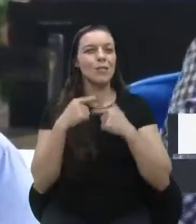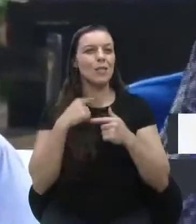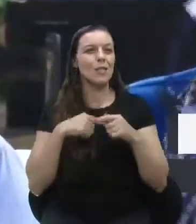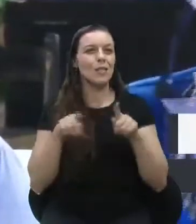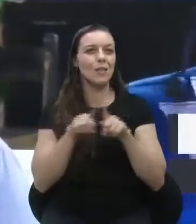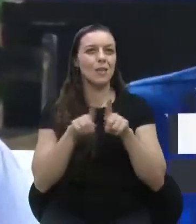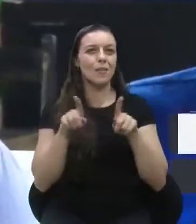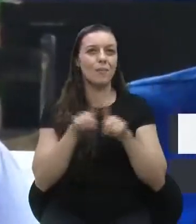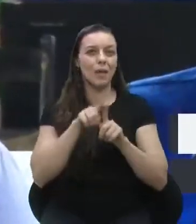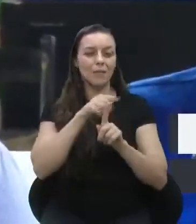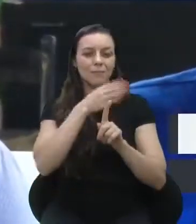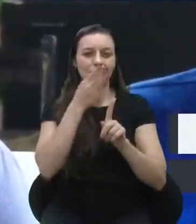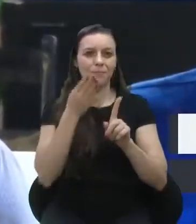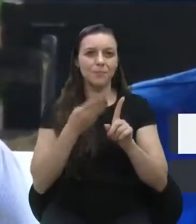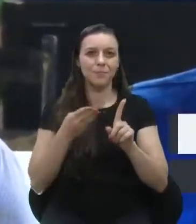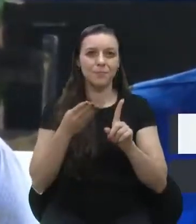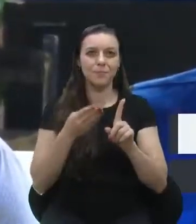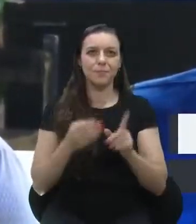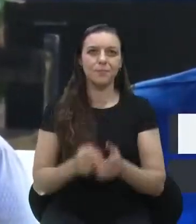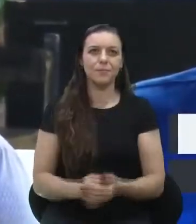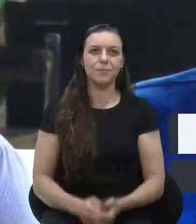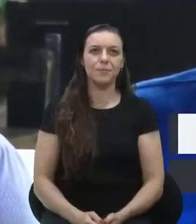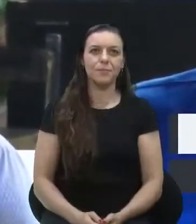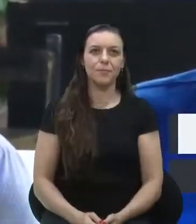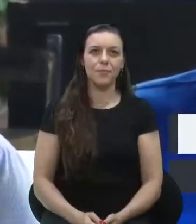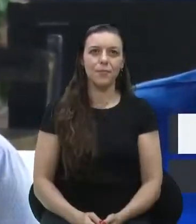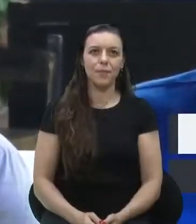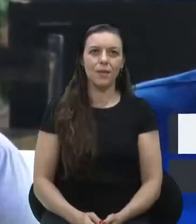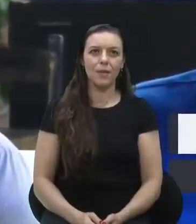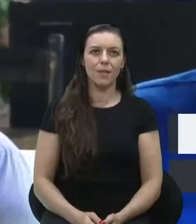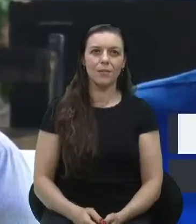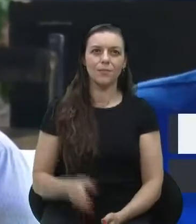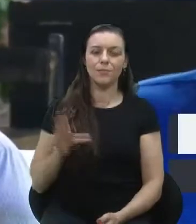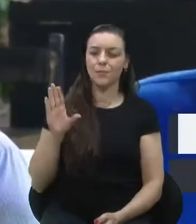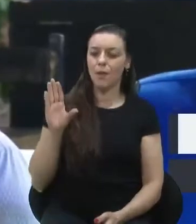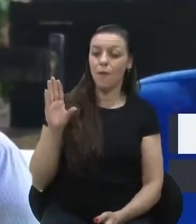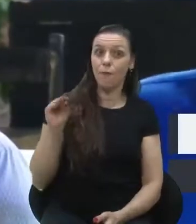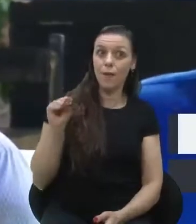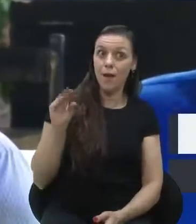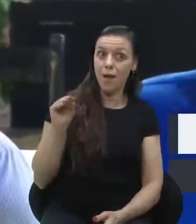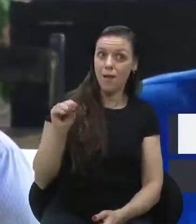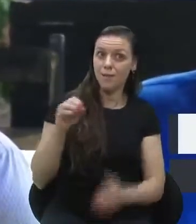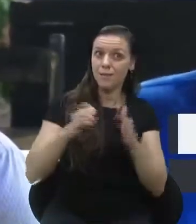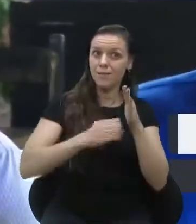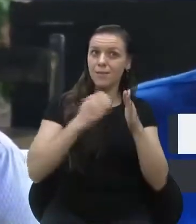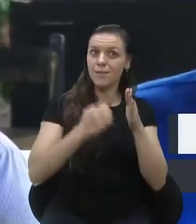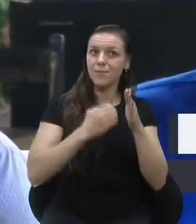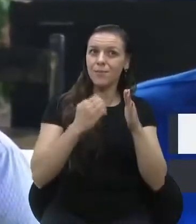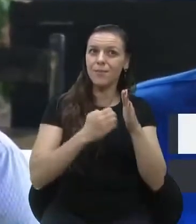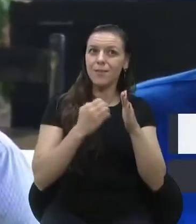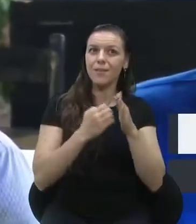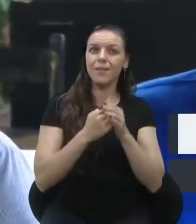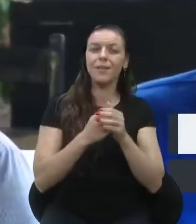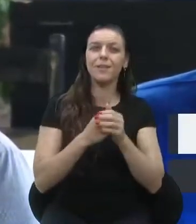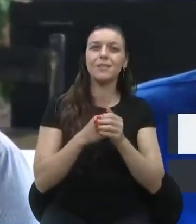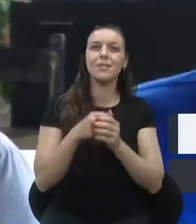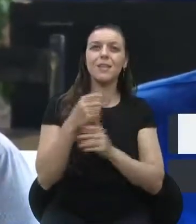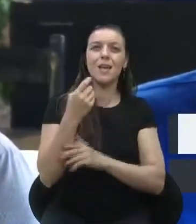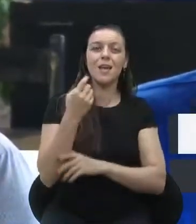de congratulações. A Frasle, parabenizar a Frasle pela passagem dos